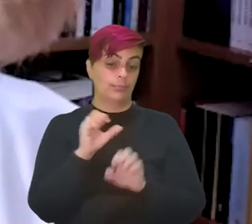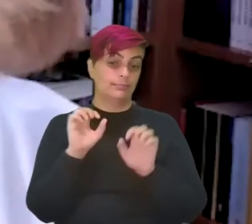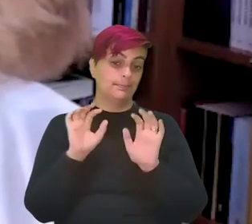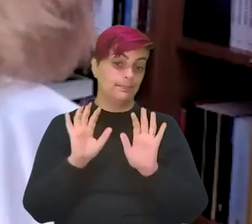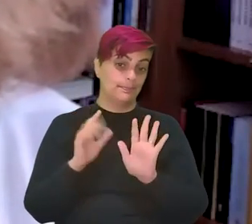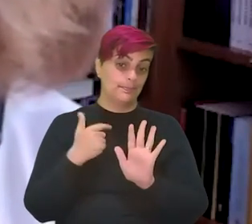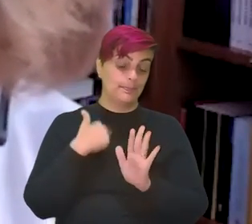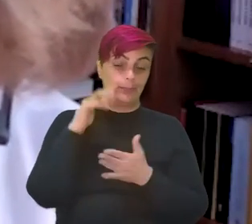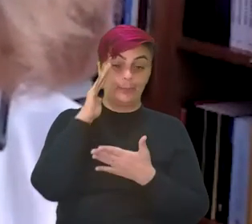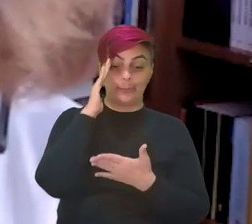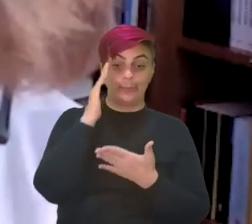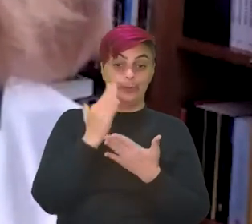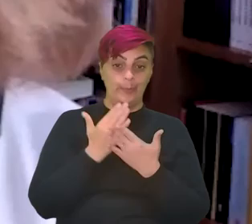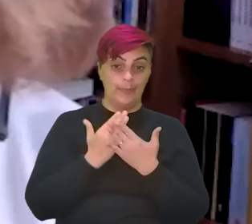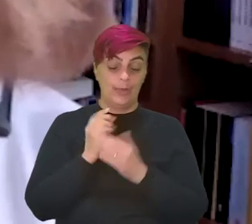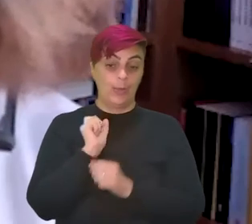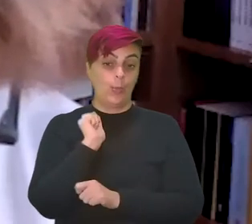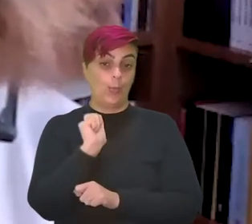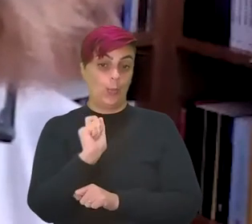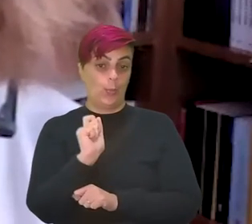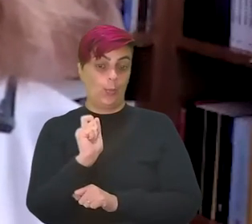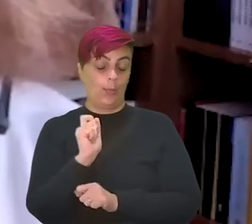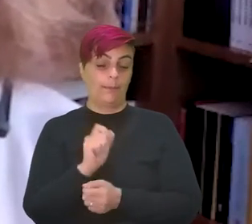mas eu creio que